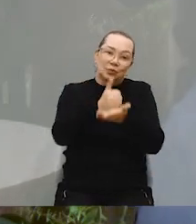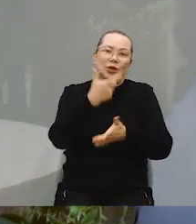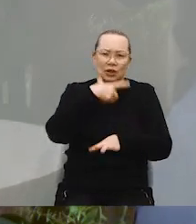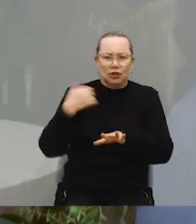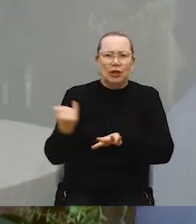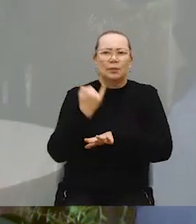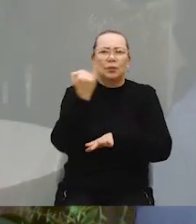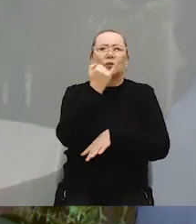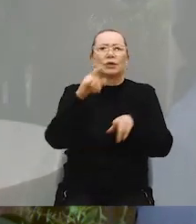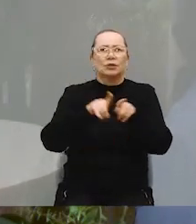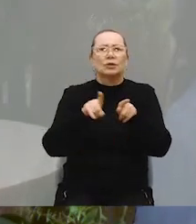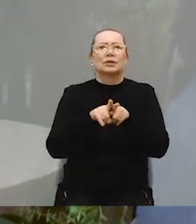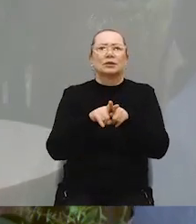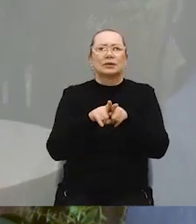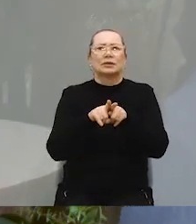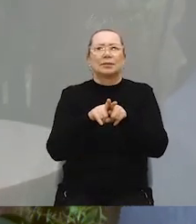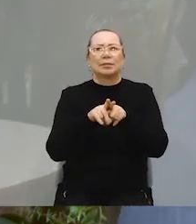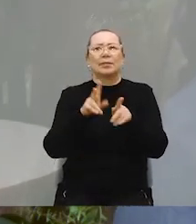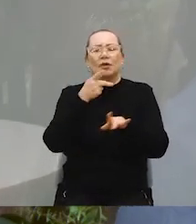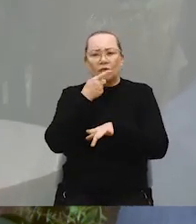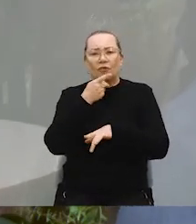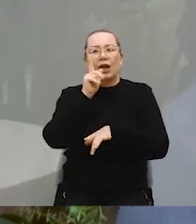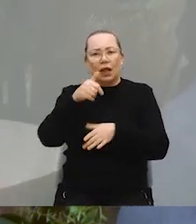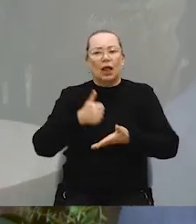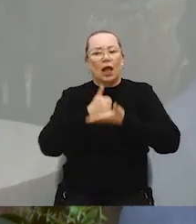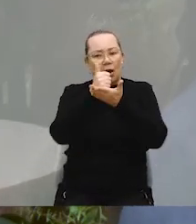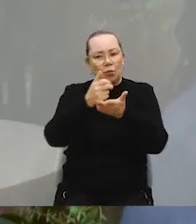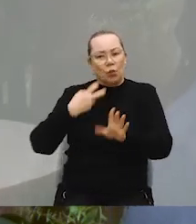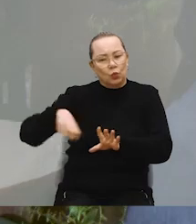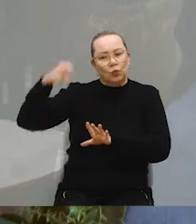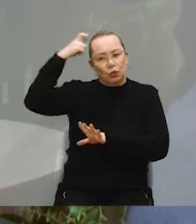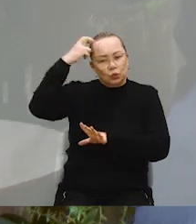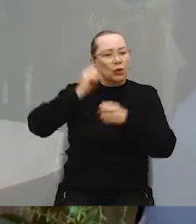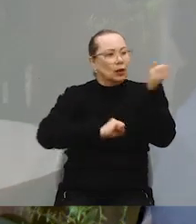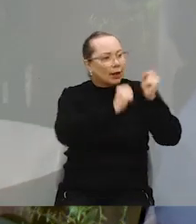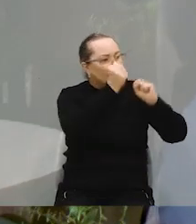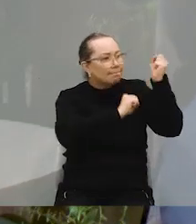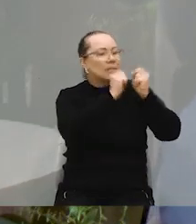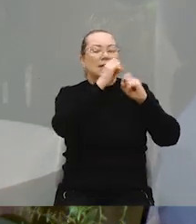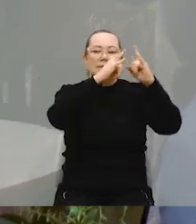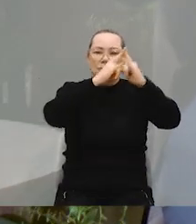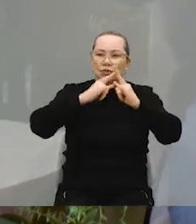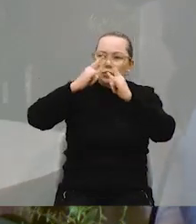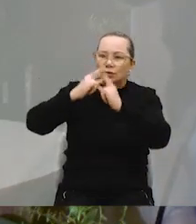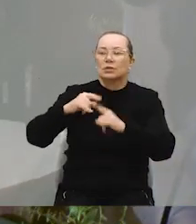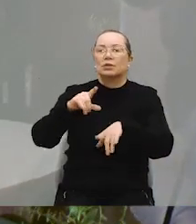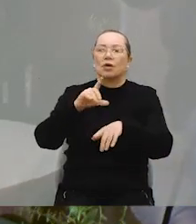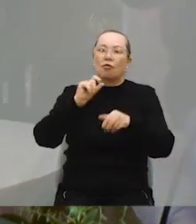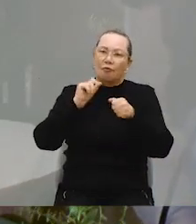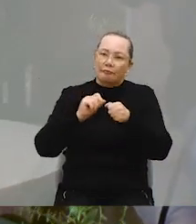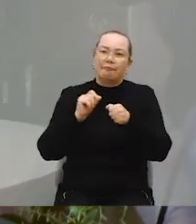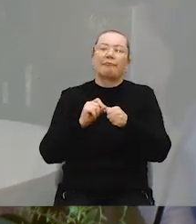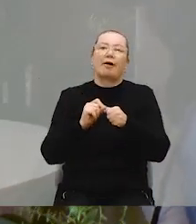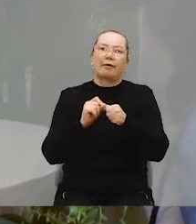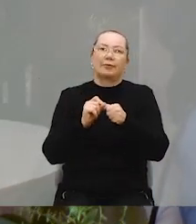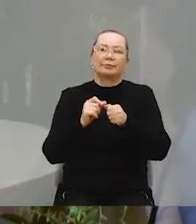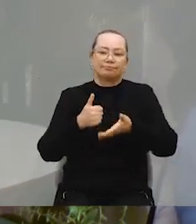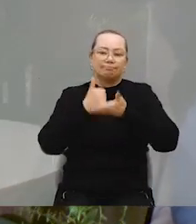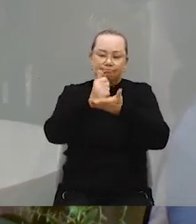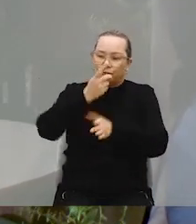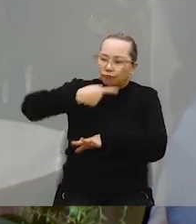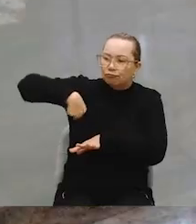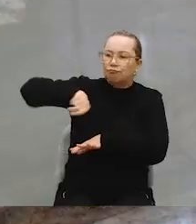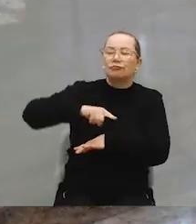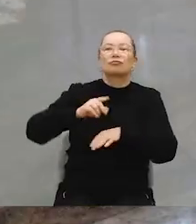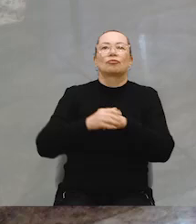é importante a gente ressaltar, né, o apoio cultural que as empresas, entidades, né, enfim, dão esse suporte para a